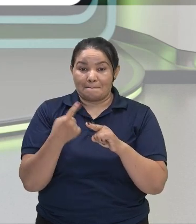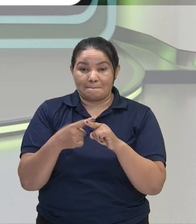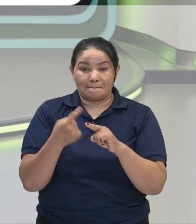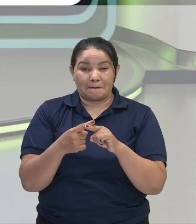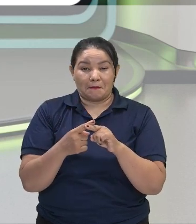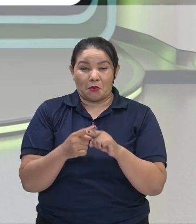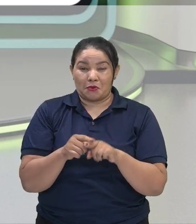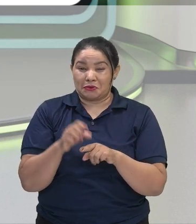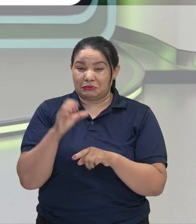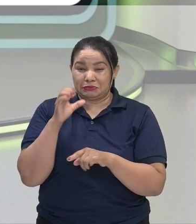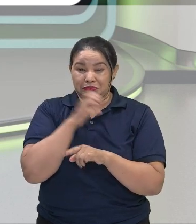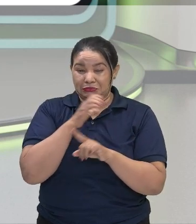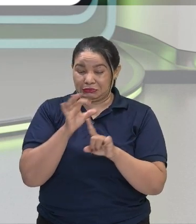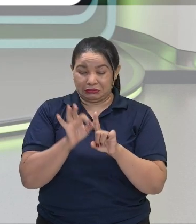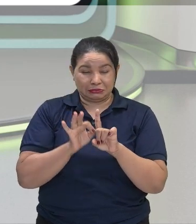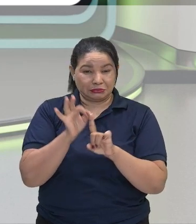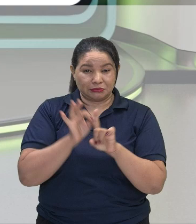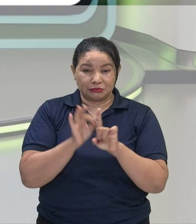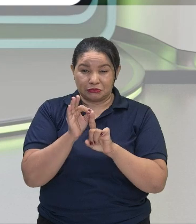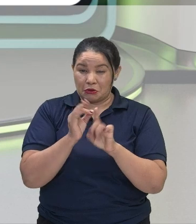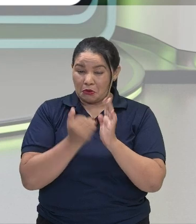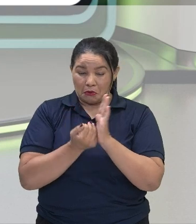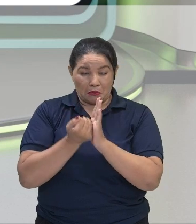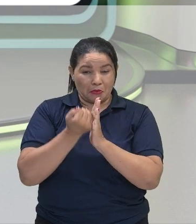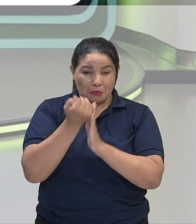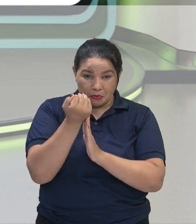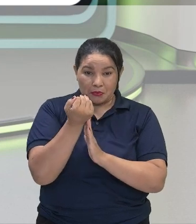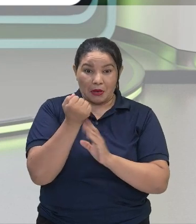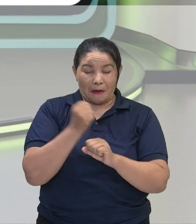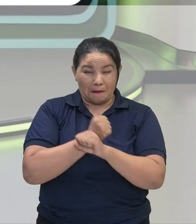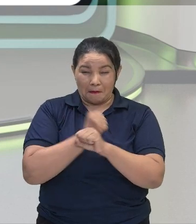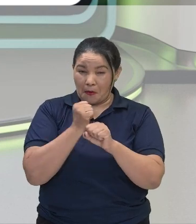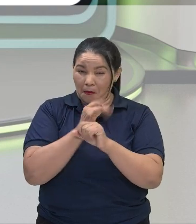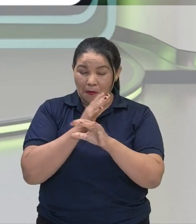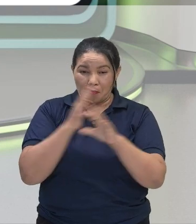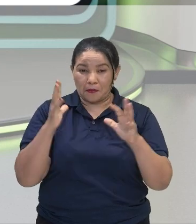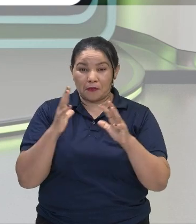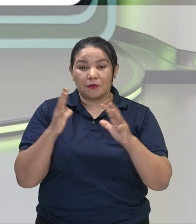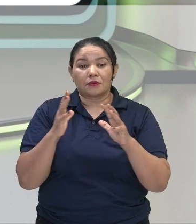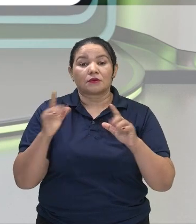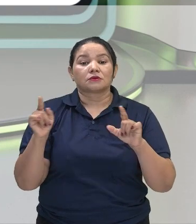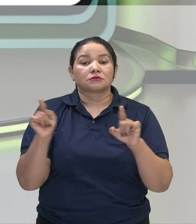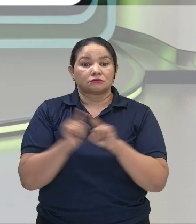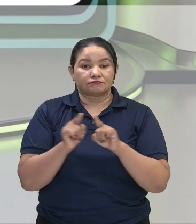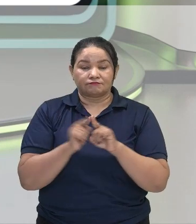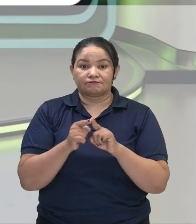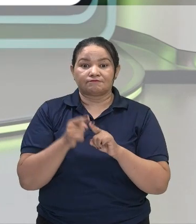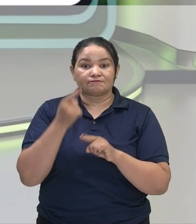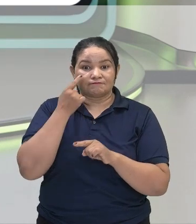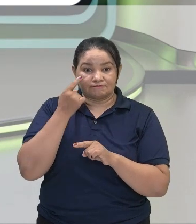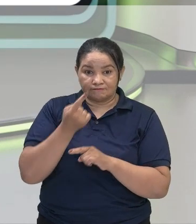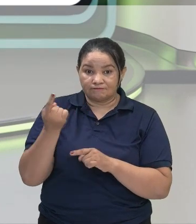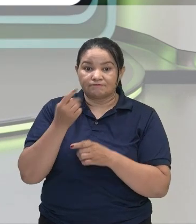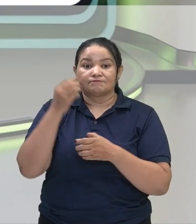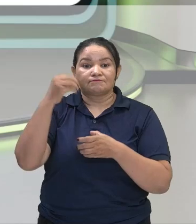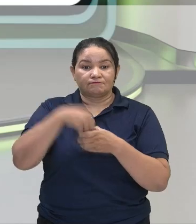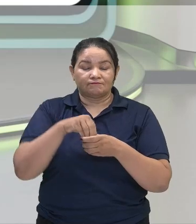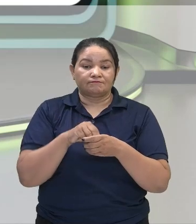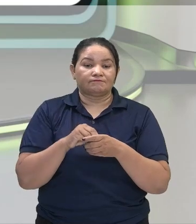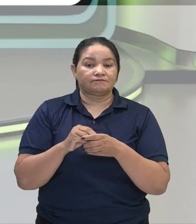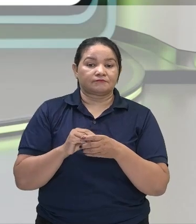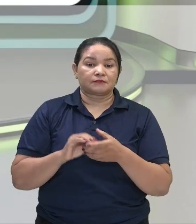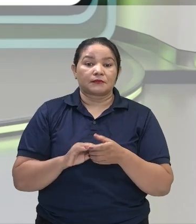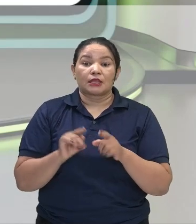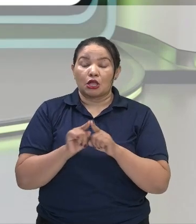né, como a gente viu, uma explosão de vapor, tá? E um incêndio do grafite que fica ali dentro daquela usina. Então, essa